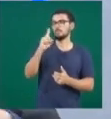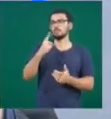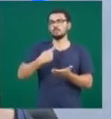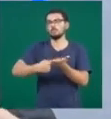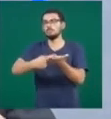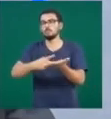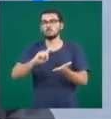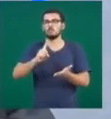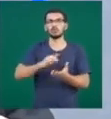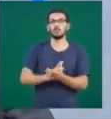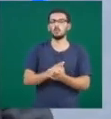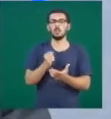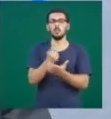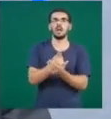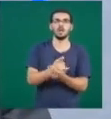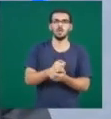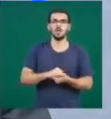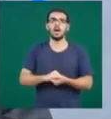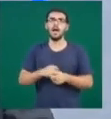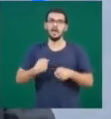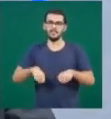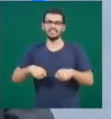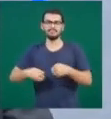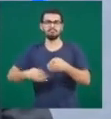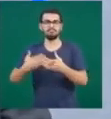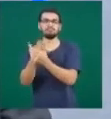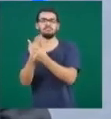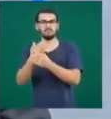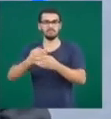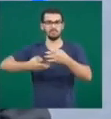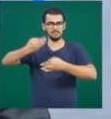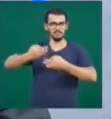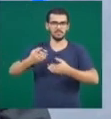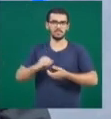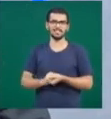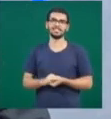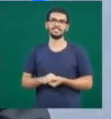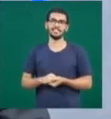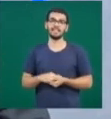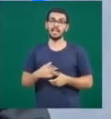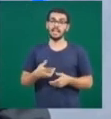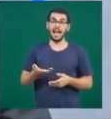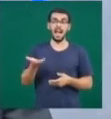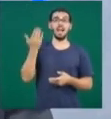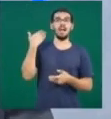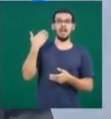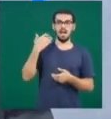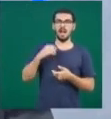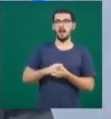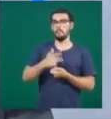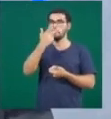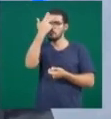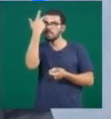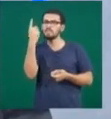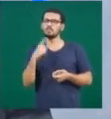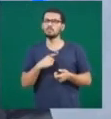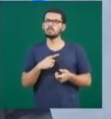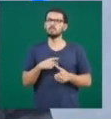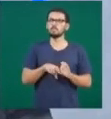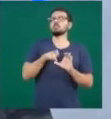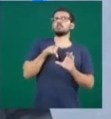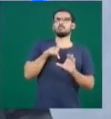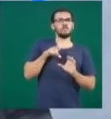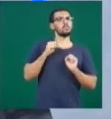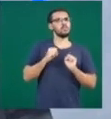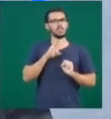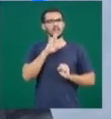aquilo, leva a uma demanda judicial para a solução. E nesses pontos, o empregado sempre teve uma condição de ser uma parte hipossuficiente. Ele reclamava,